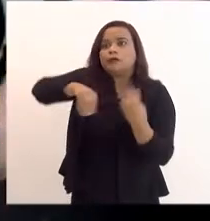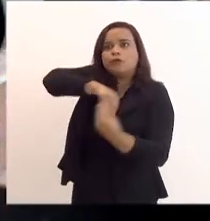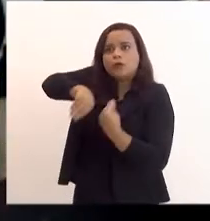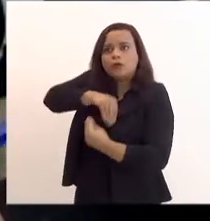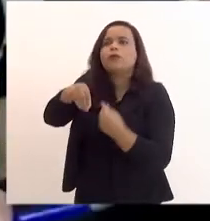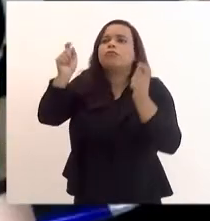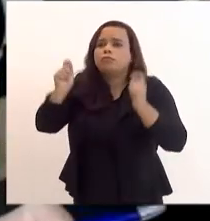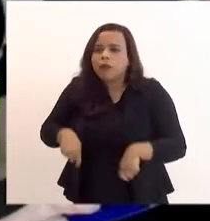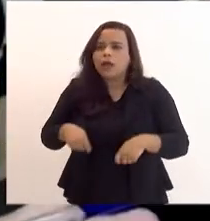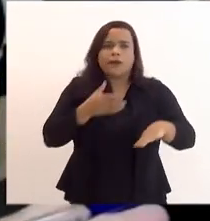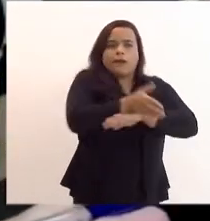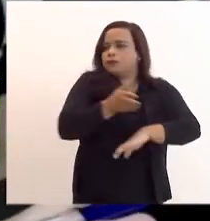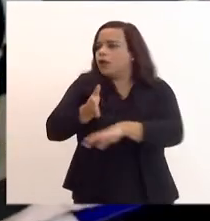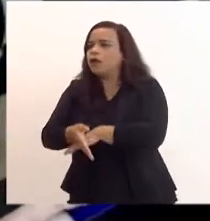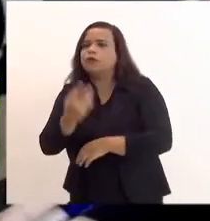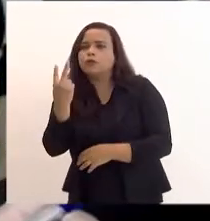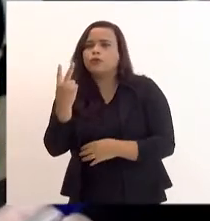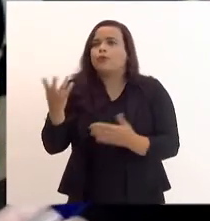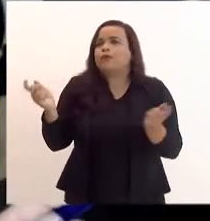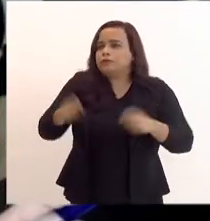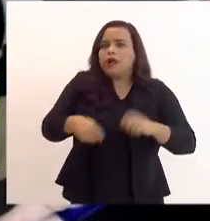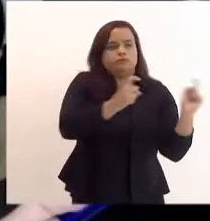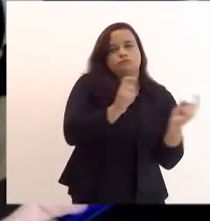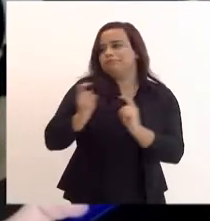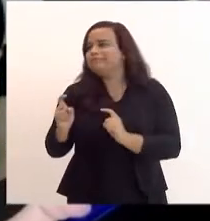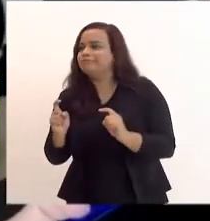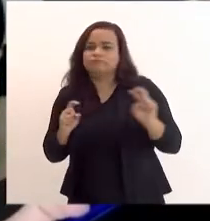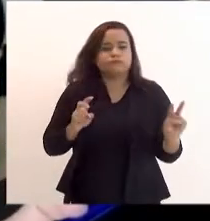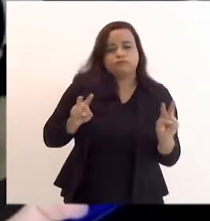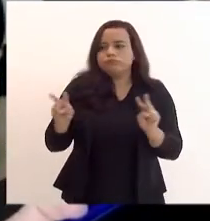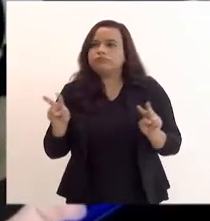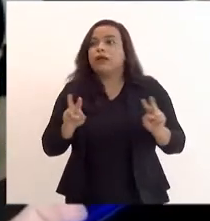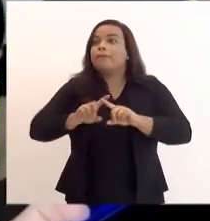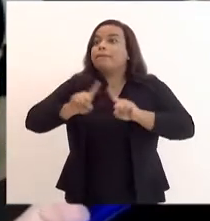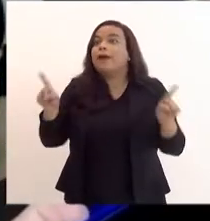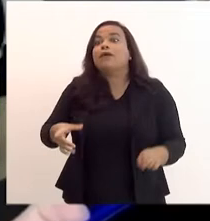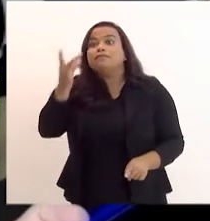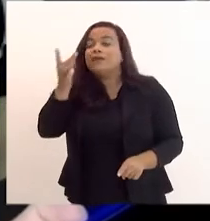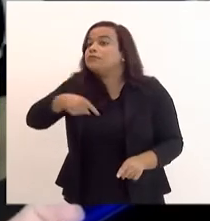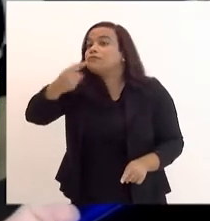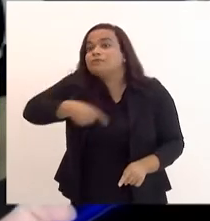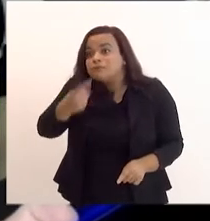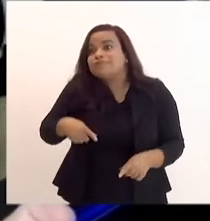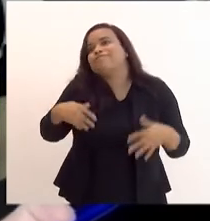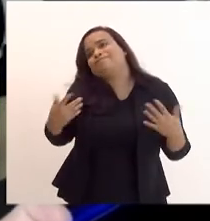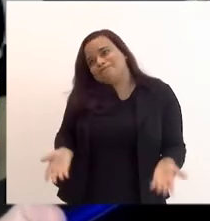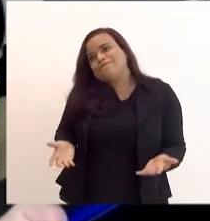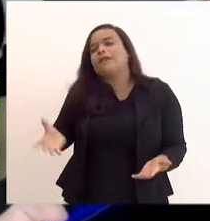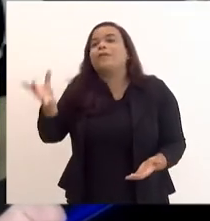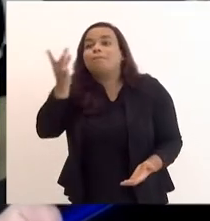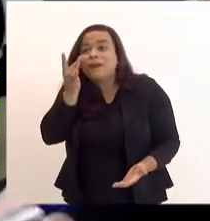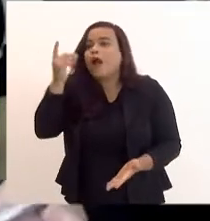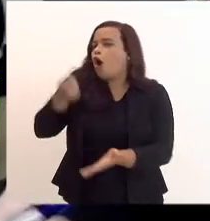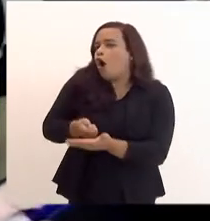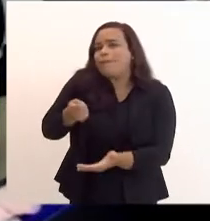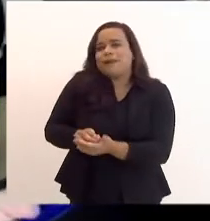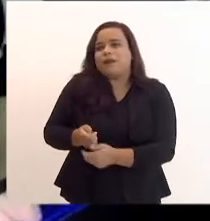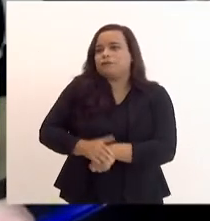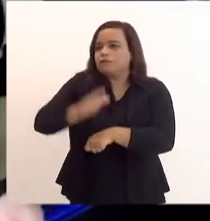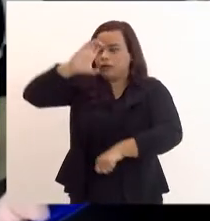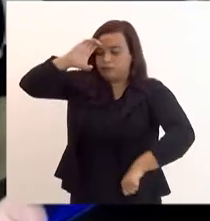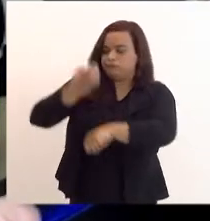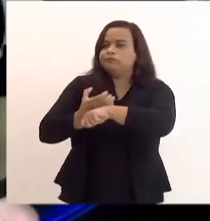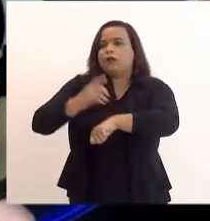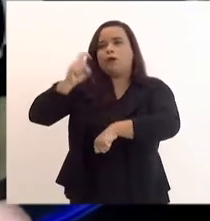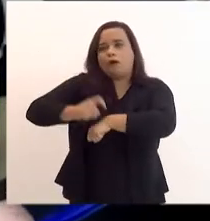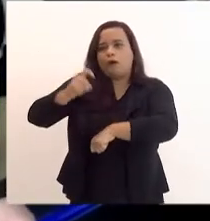mesmo tempo, enfim, no modo presencial é diferente. Então, só queria observar que o modo presencial nos obriga ainda mais, o